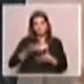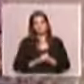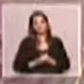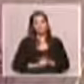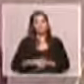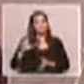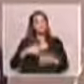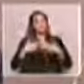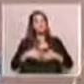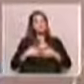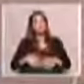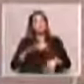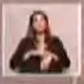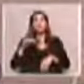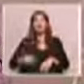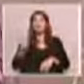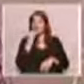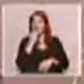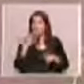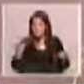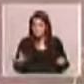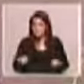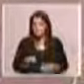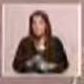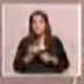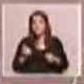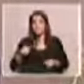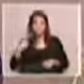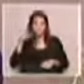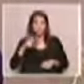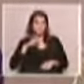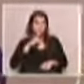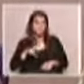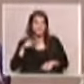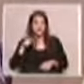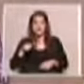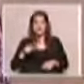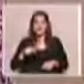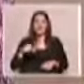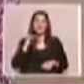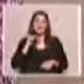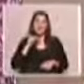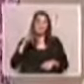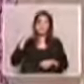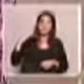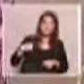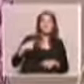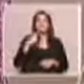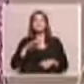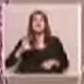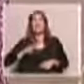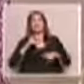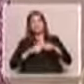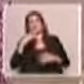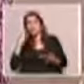questões relativamente à questão da nutrição, até porque diz um telespectador que nos está a ver em Leiria que com o queijo vem sempre